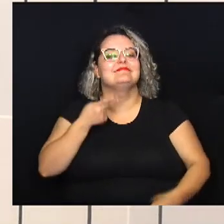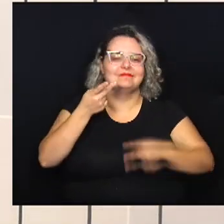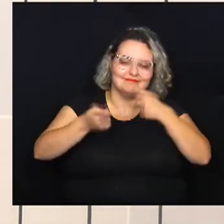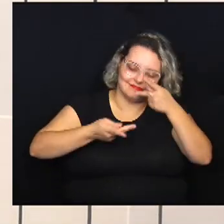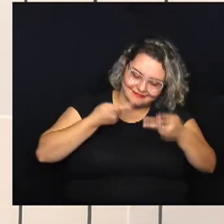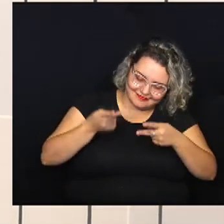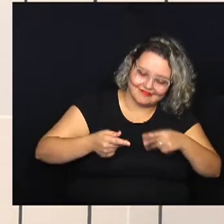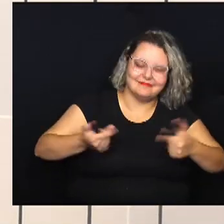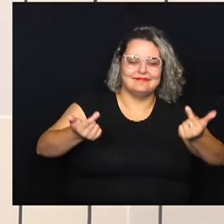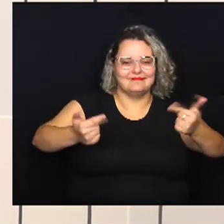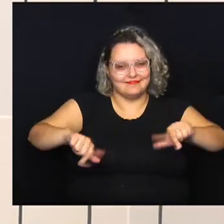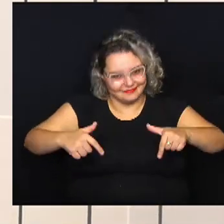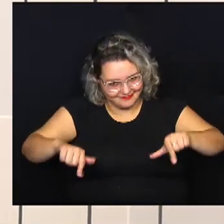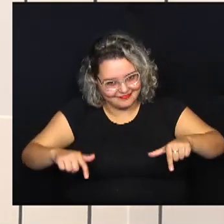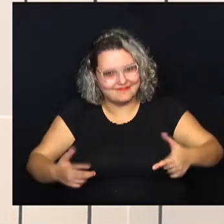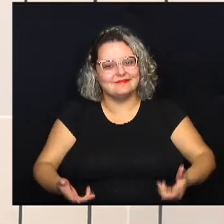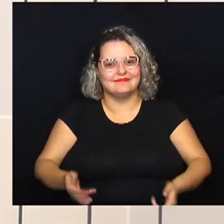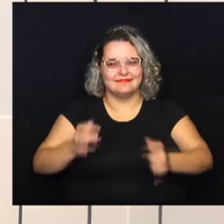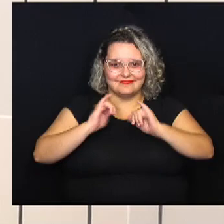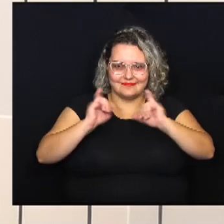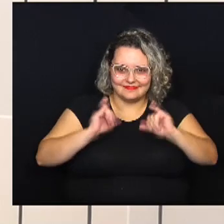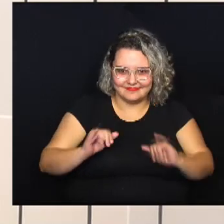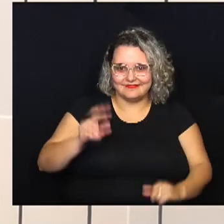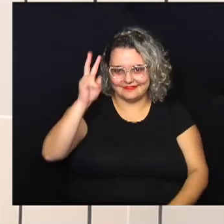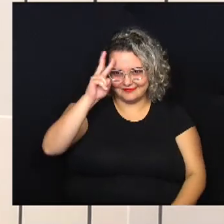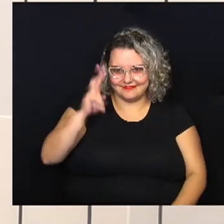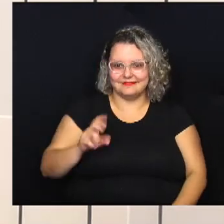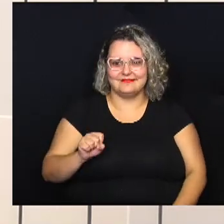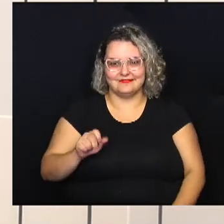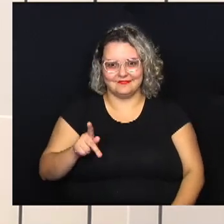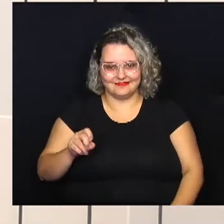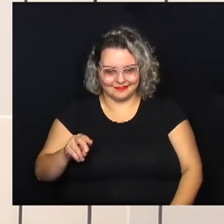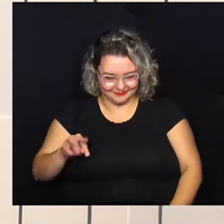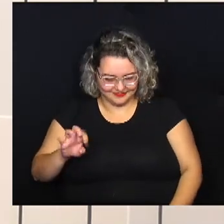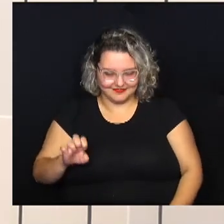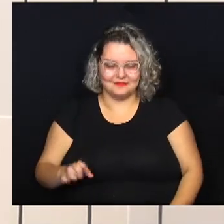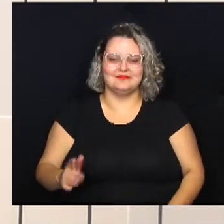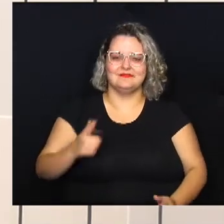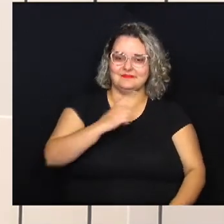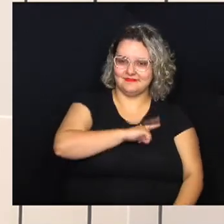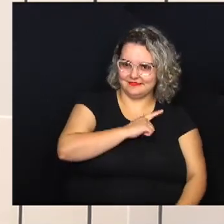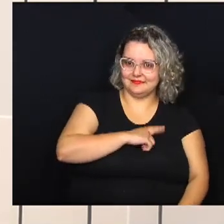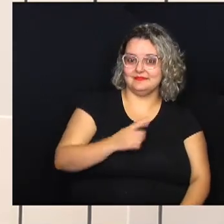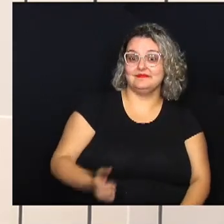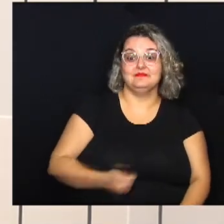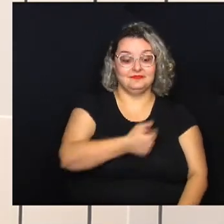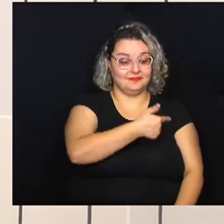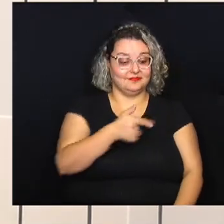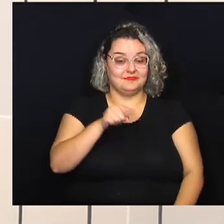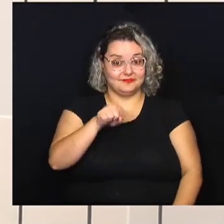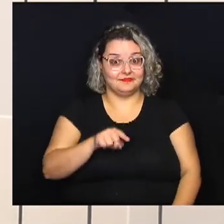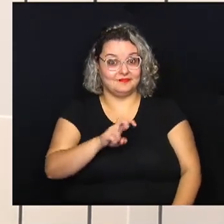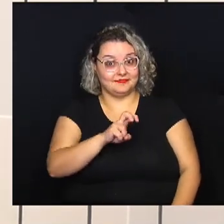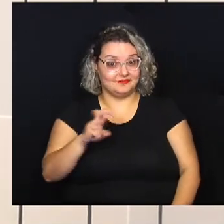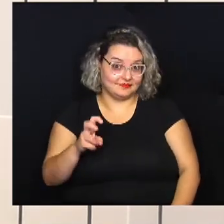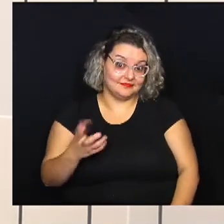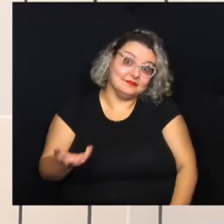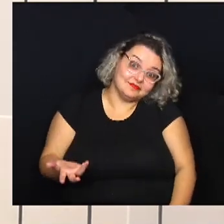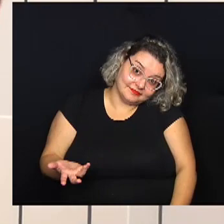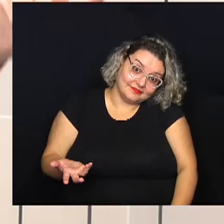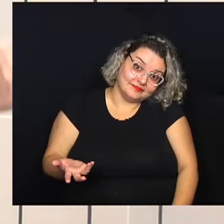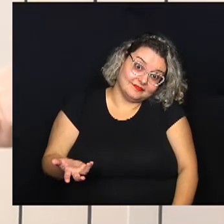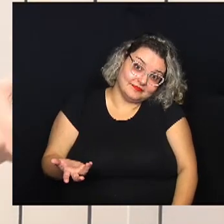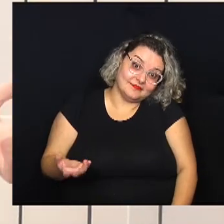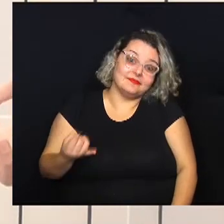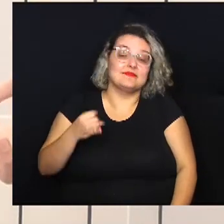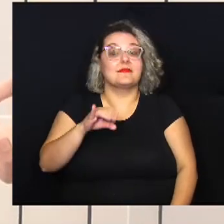também balança as redes e conta a história de Sport e Guarani. Bom, meio-dia mais 55 minutos. Se o